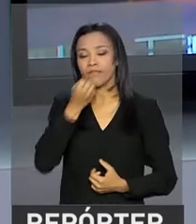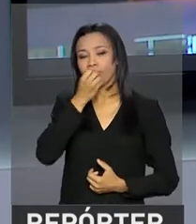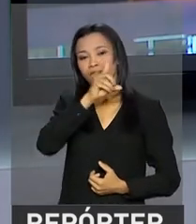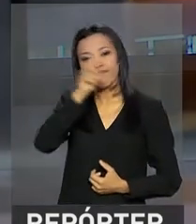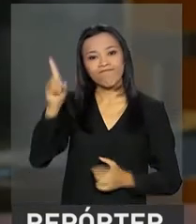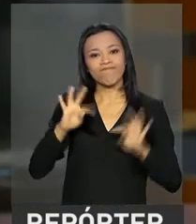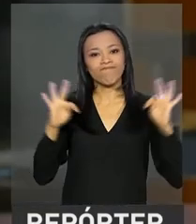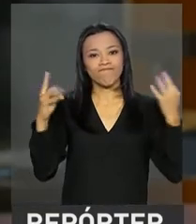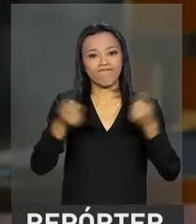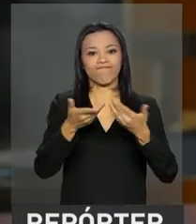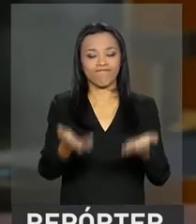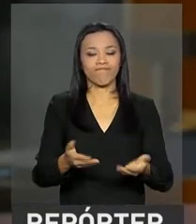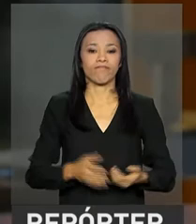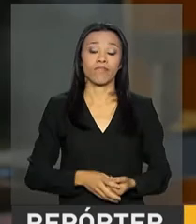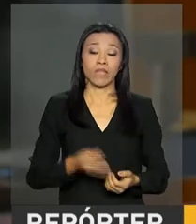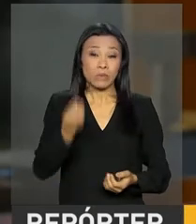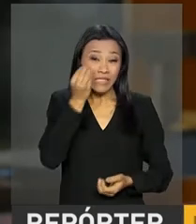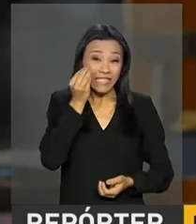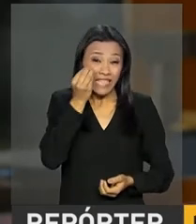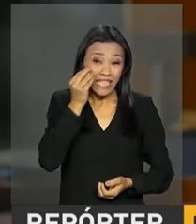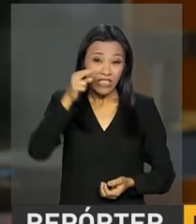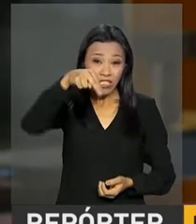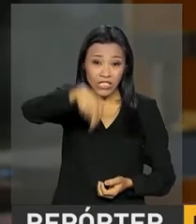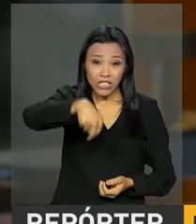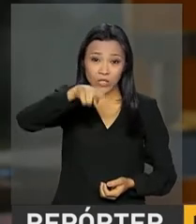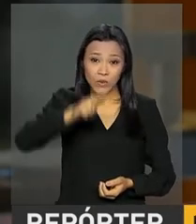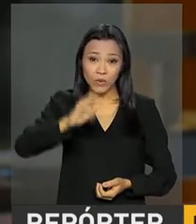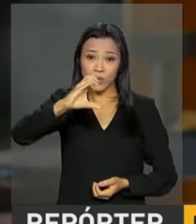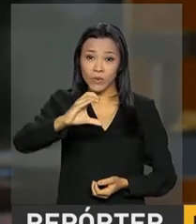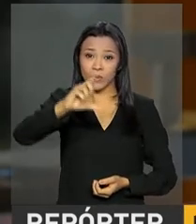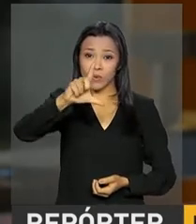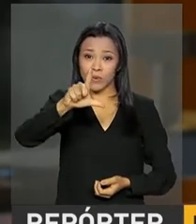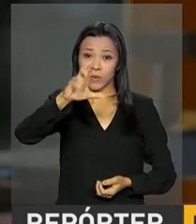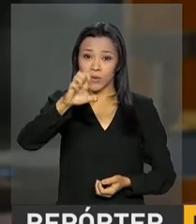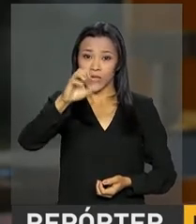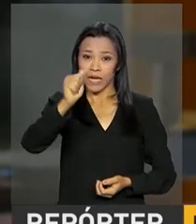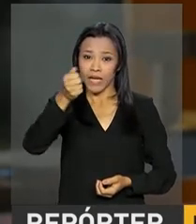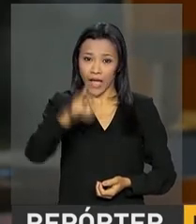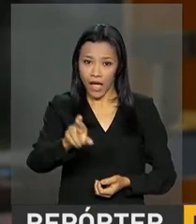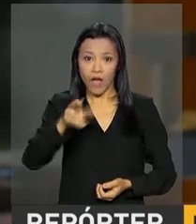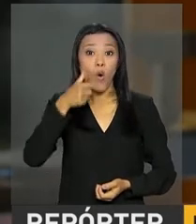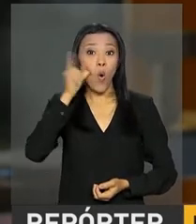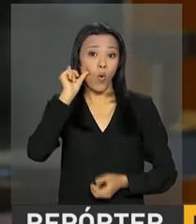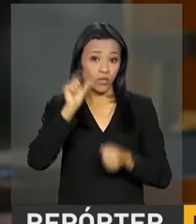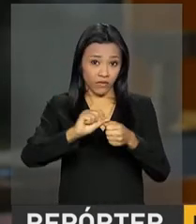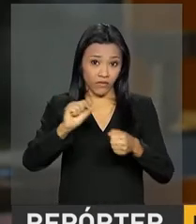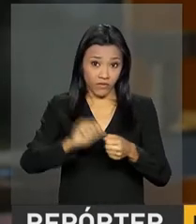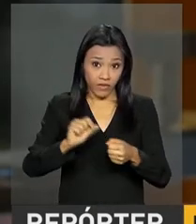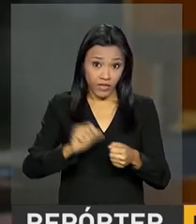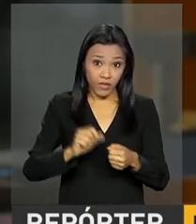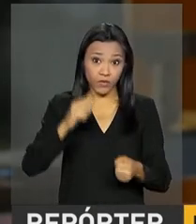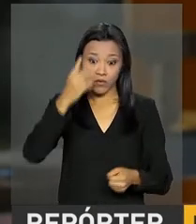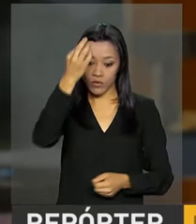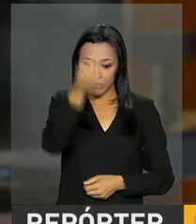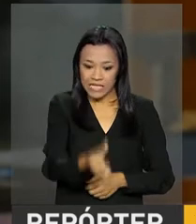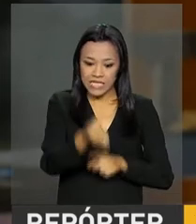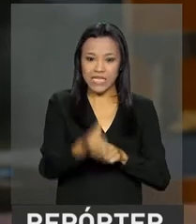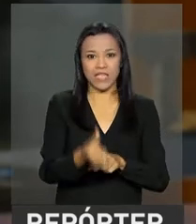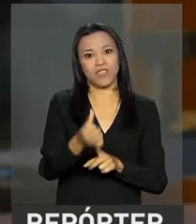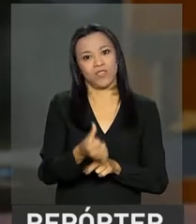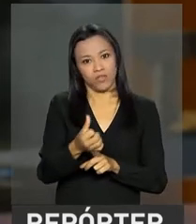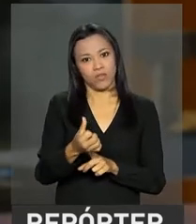todos olha carol o teste nuclear feito ontem pela coréia do norte foi o sexto nos últimos 11 anos e está